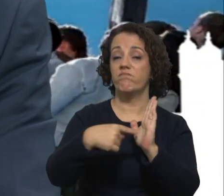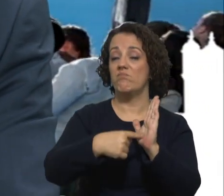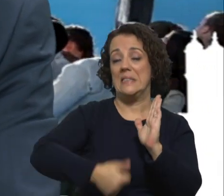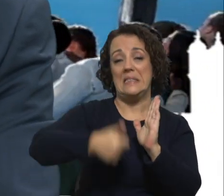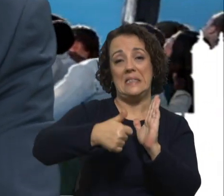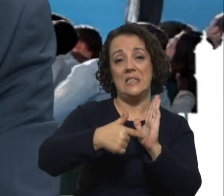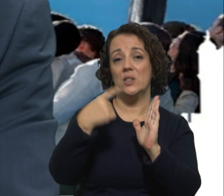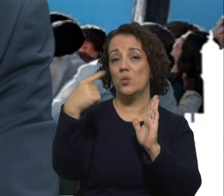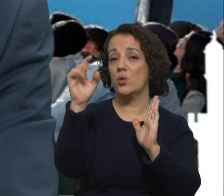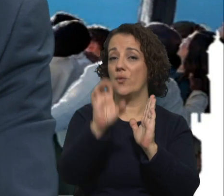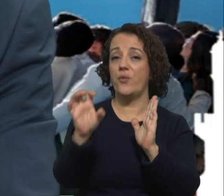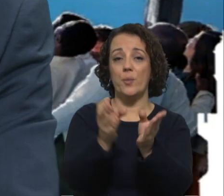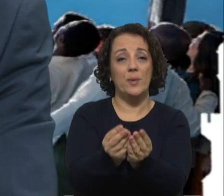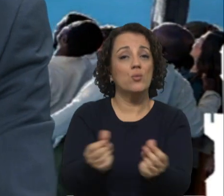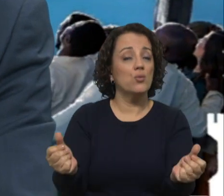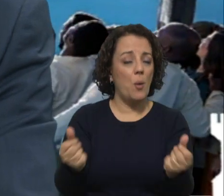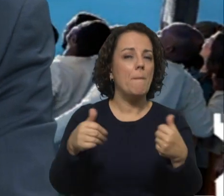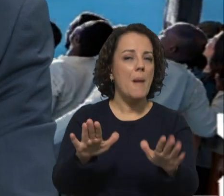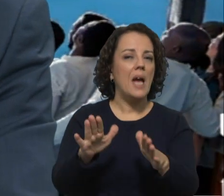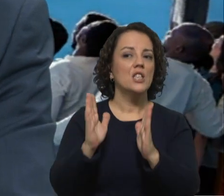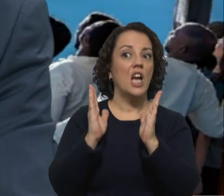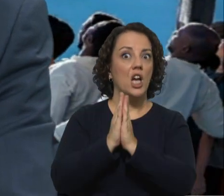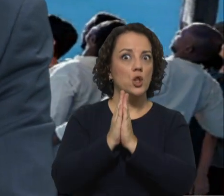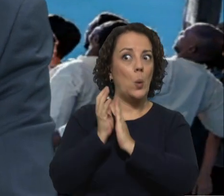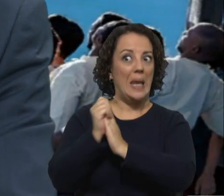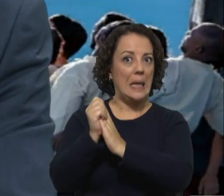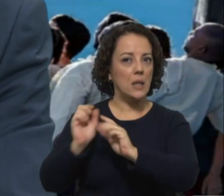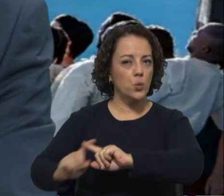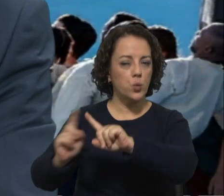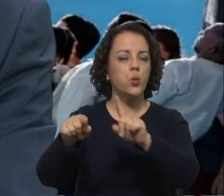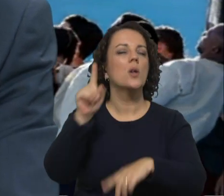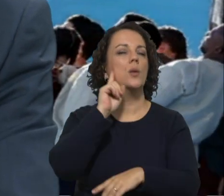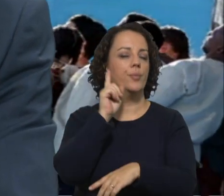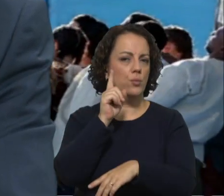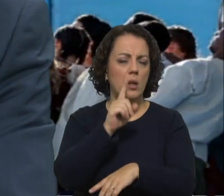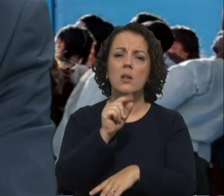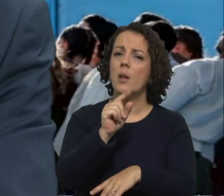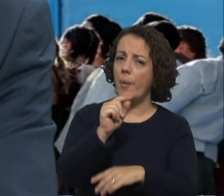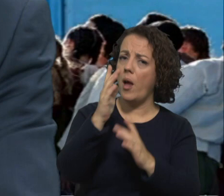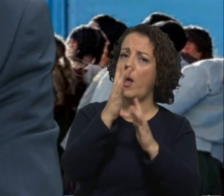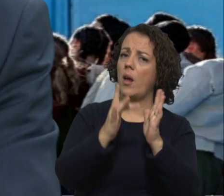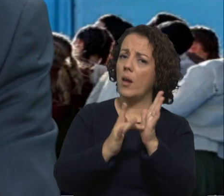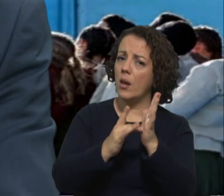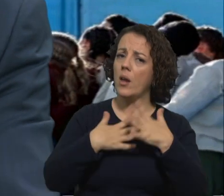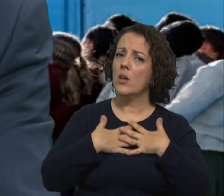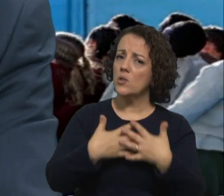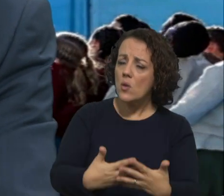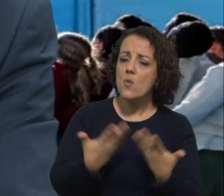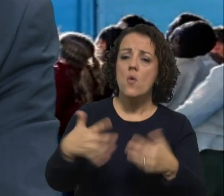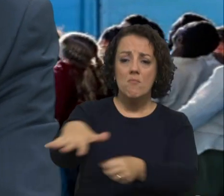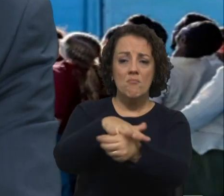disponível, mas eu creio que os líderes religiosos têm um papel a desempenhar, também a Igreja Católica, também os cristãos na Terra Santa, por minoria que